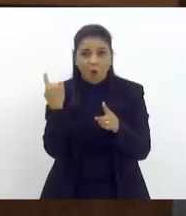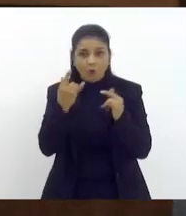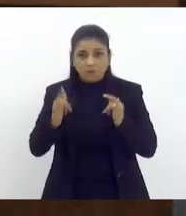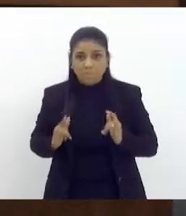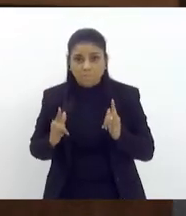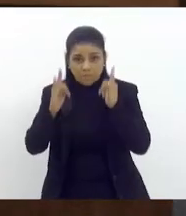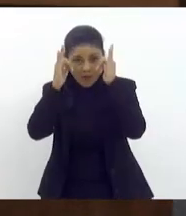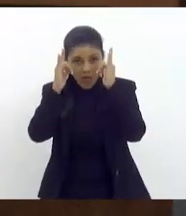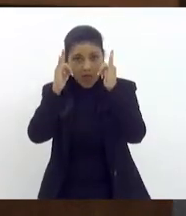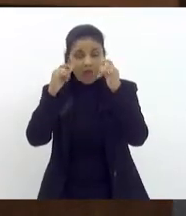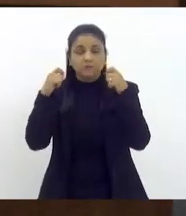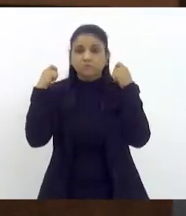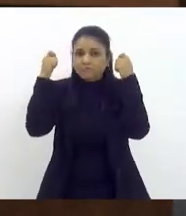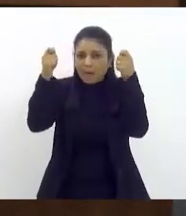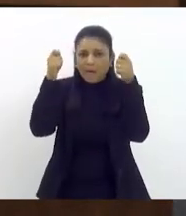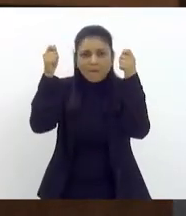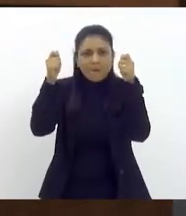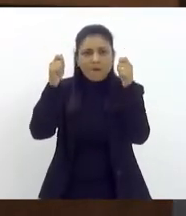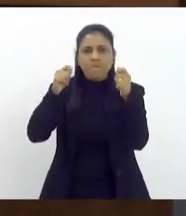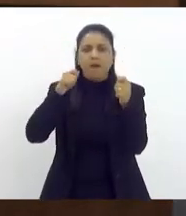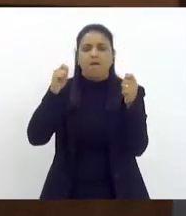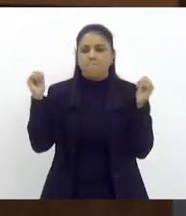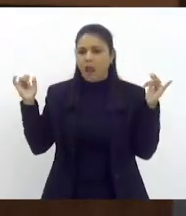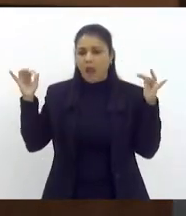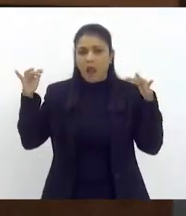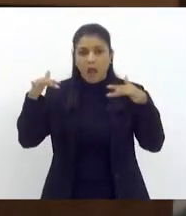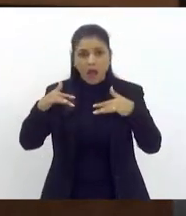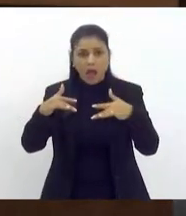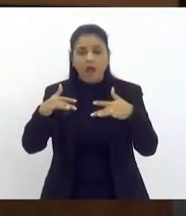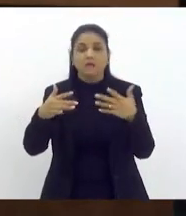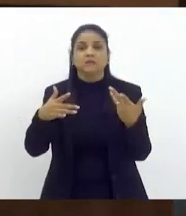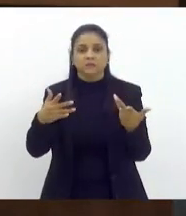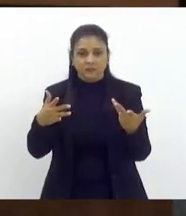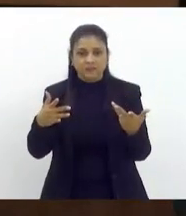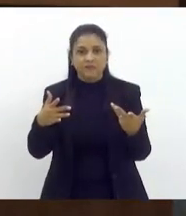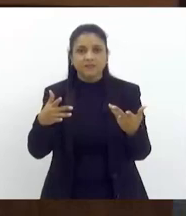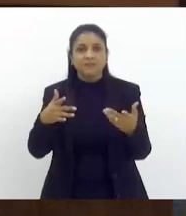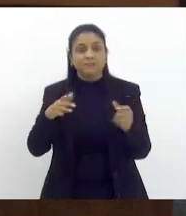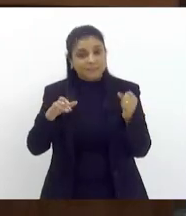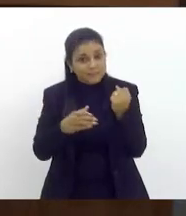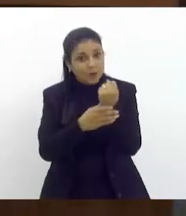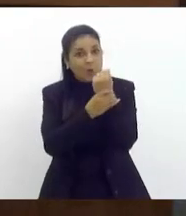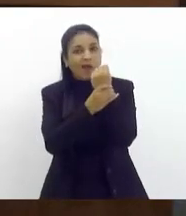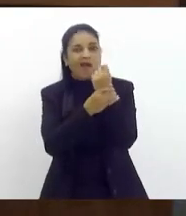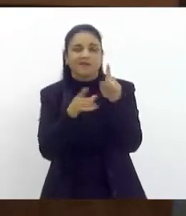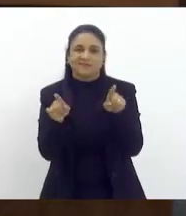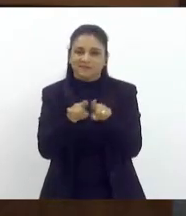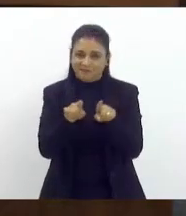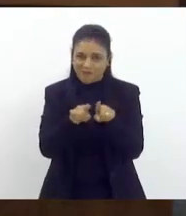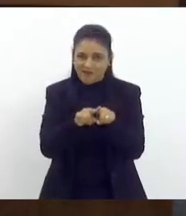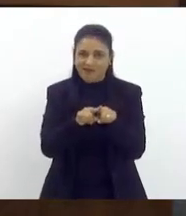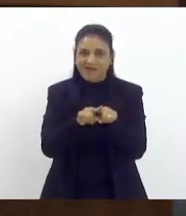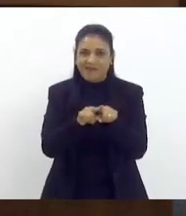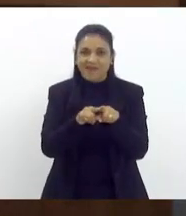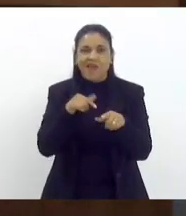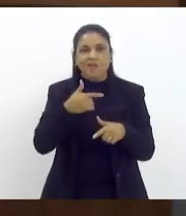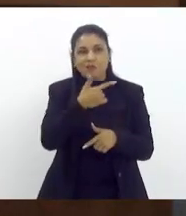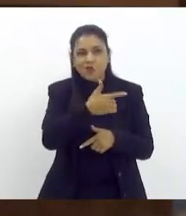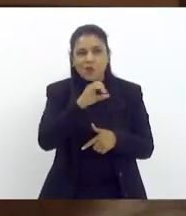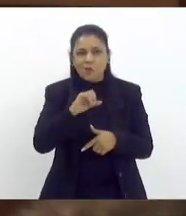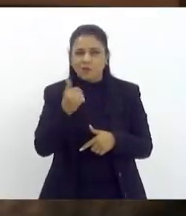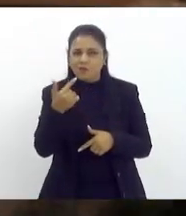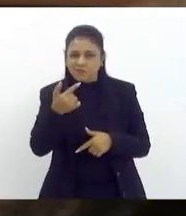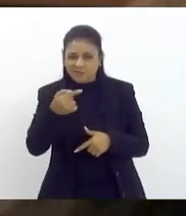apenas profissionais de educação para profissionais da segurança Inclusive para quem viveu nessa casa em 2017 eu não Vivi enquanto